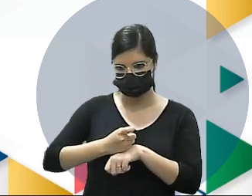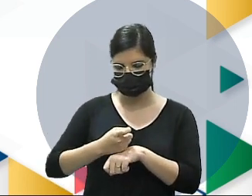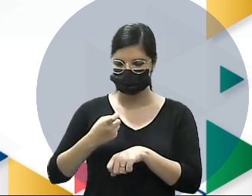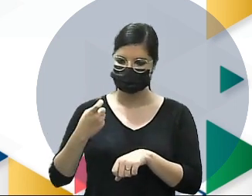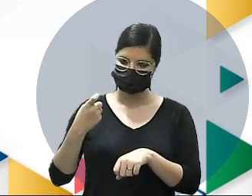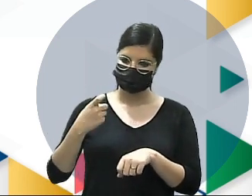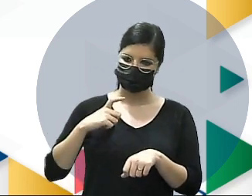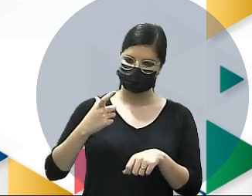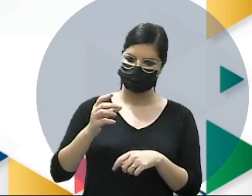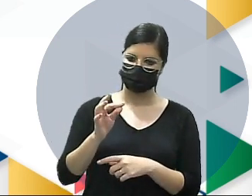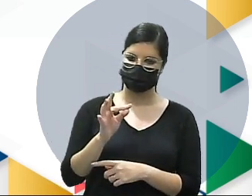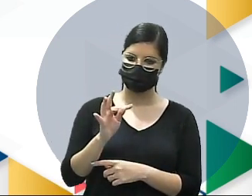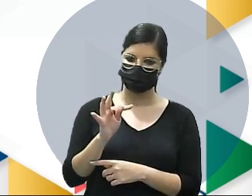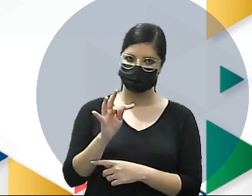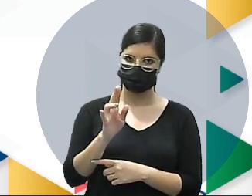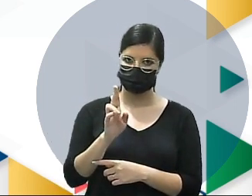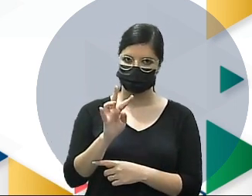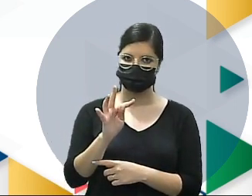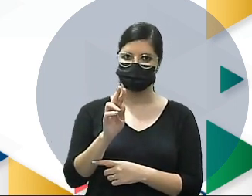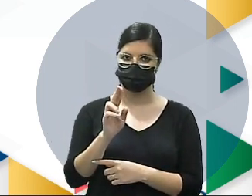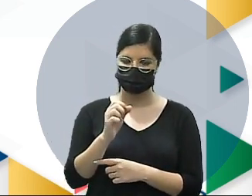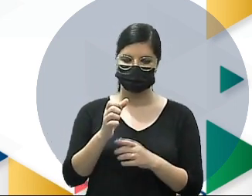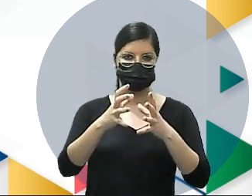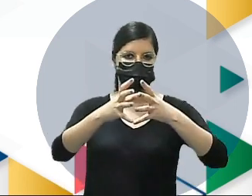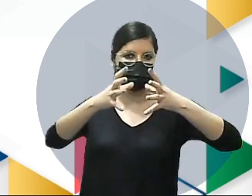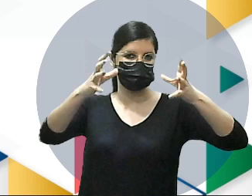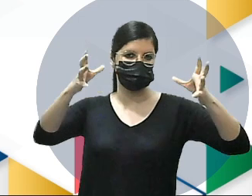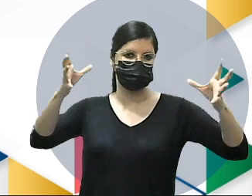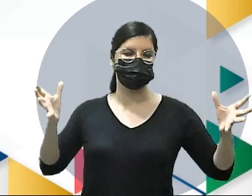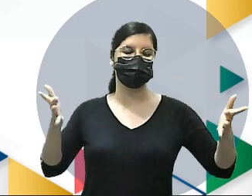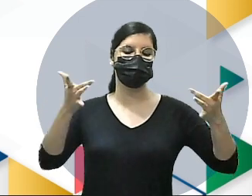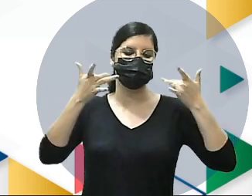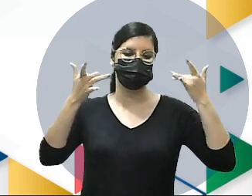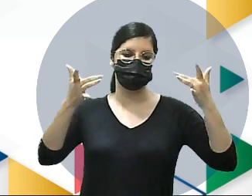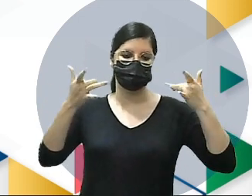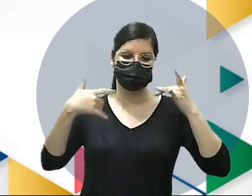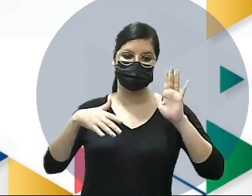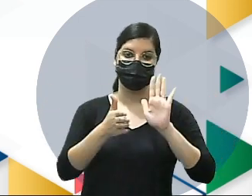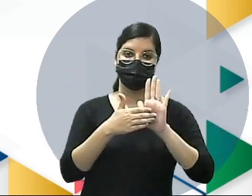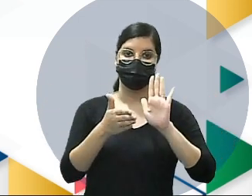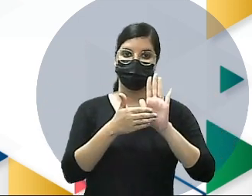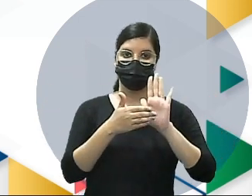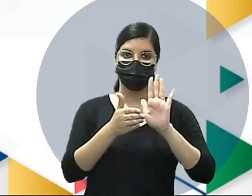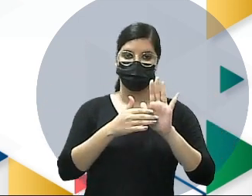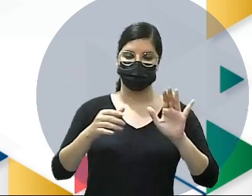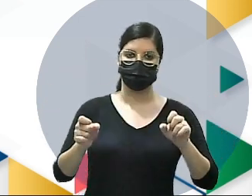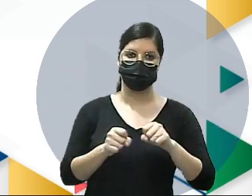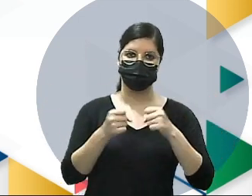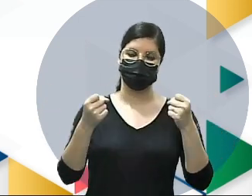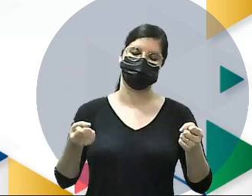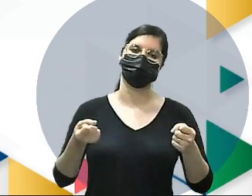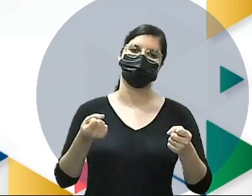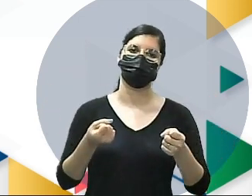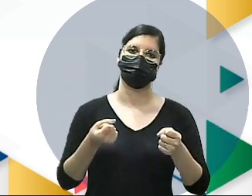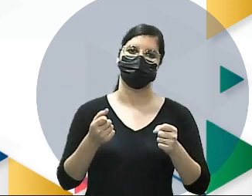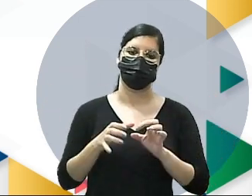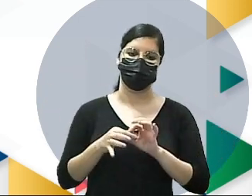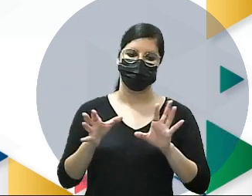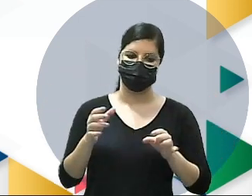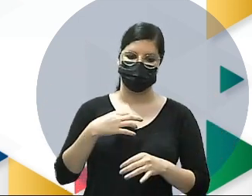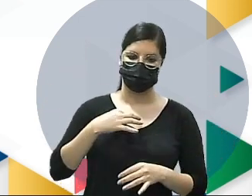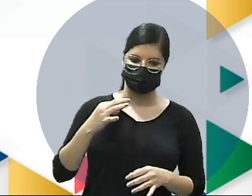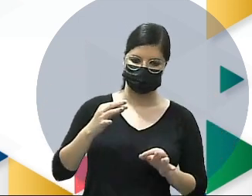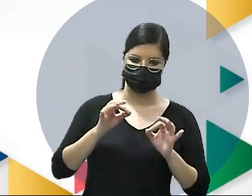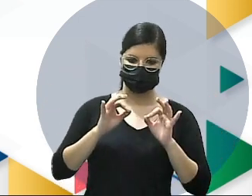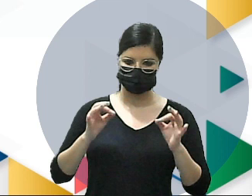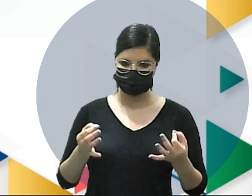figurinos tutu um nesses cenários muito grandiosa ela veio com uma proposta de realmente quebrar através da utilização de